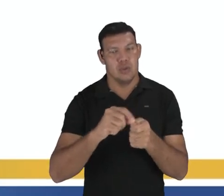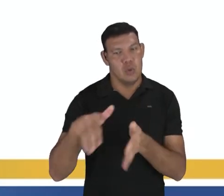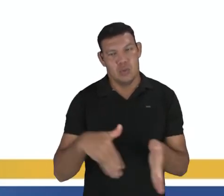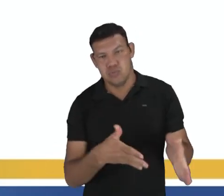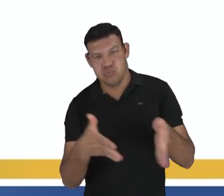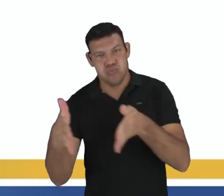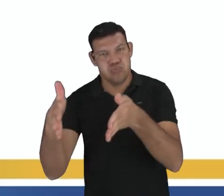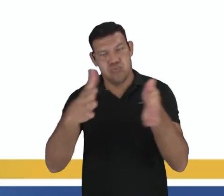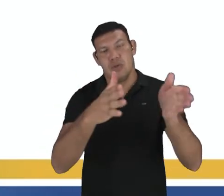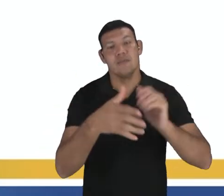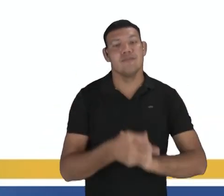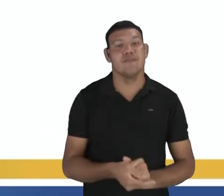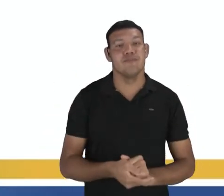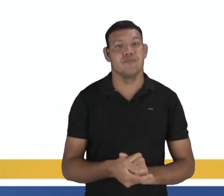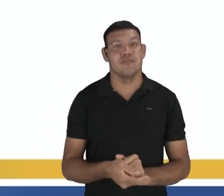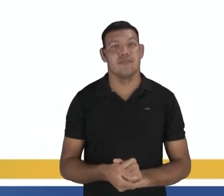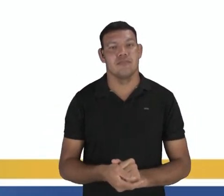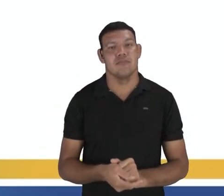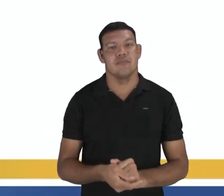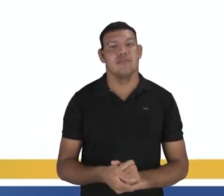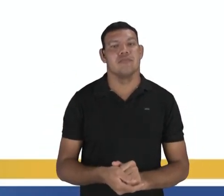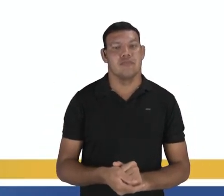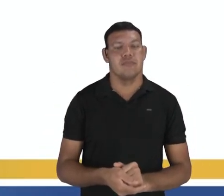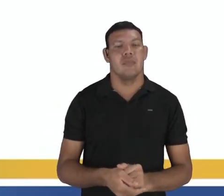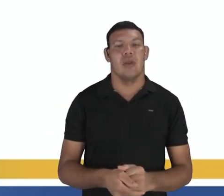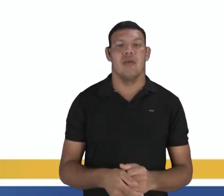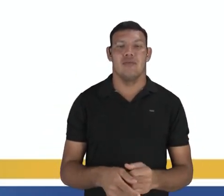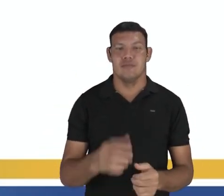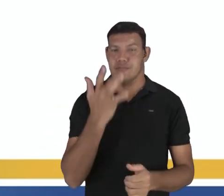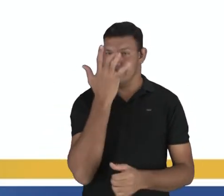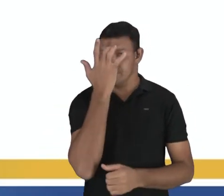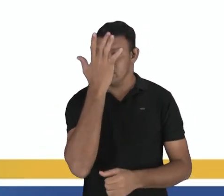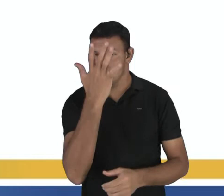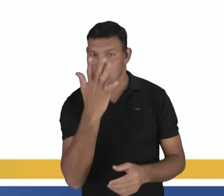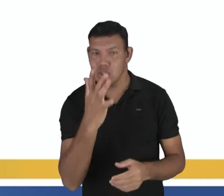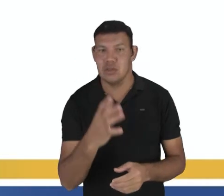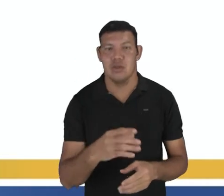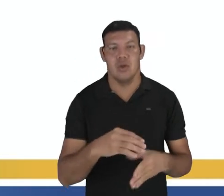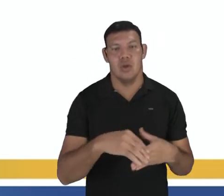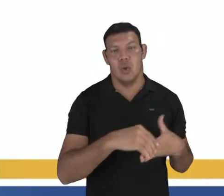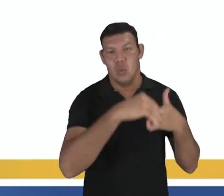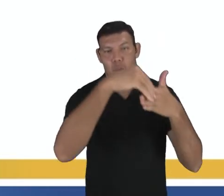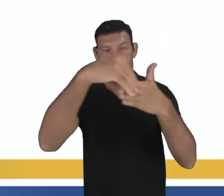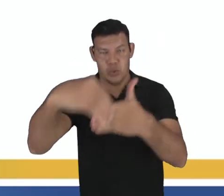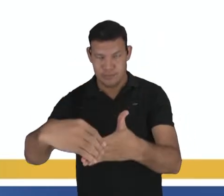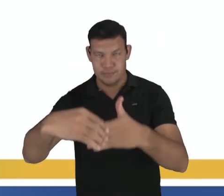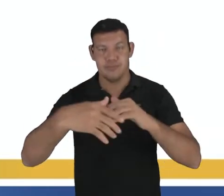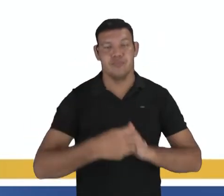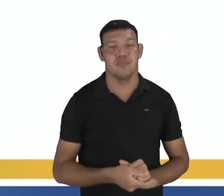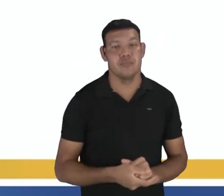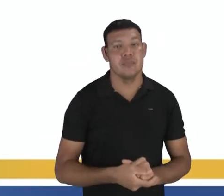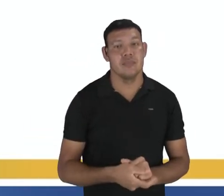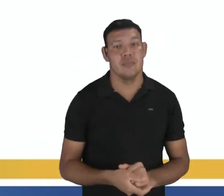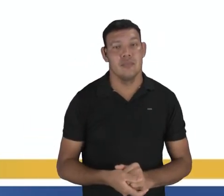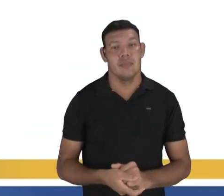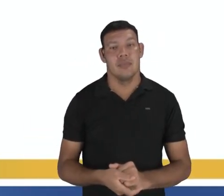a escoação aí, então, dessa produção, tá, pessoal? A gente vai ter algumas ferrovias, né? A gente vai ter a